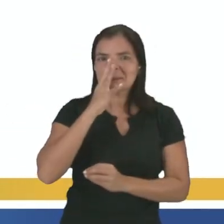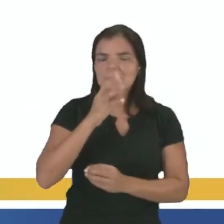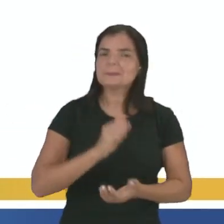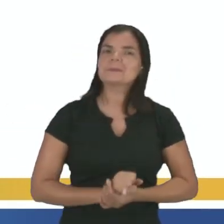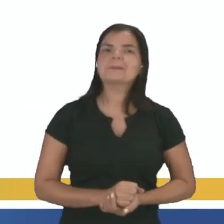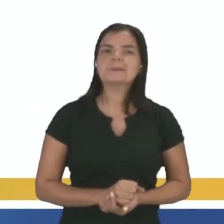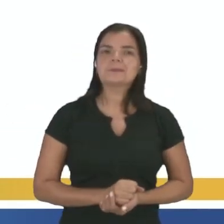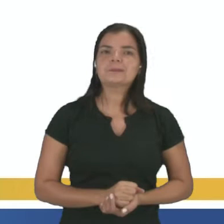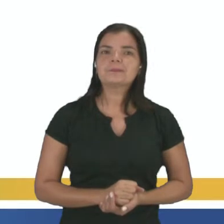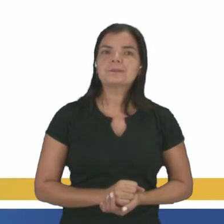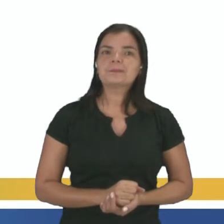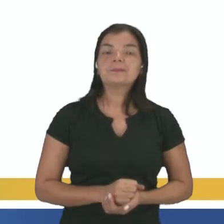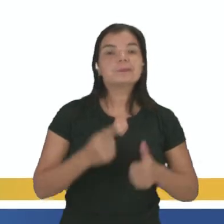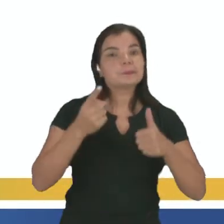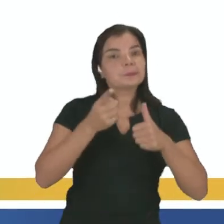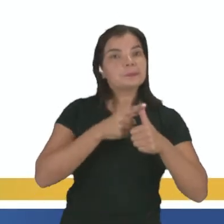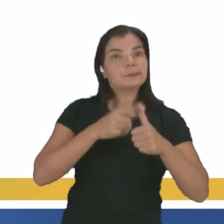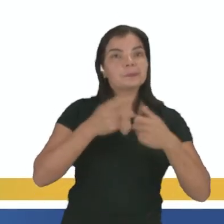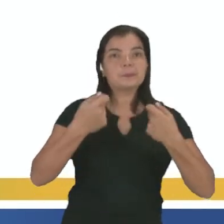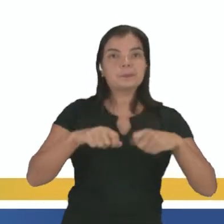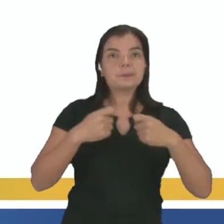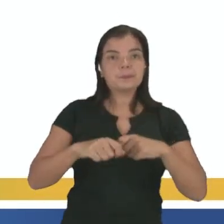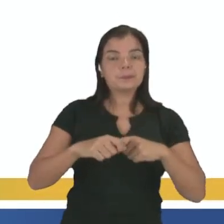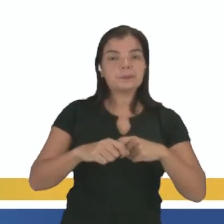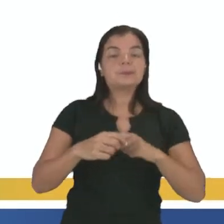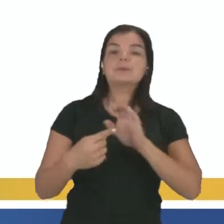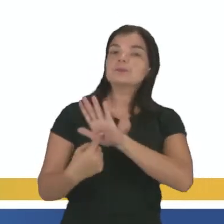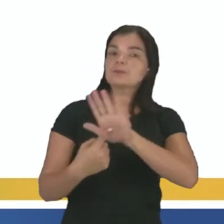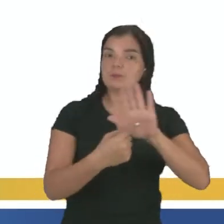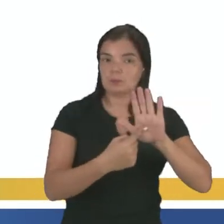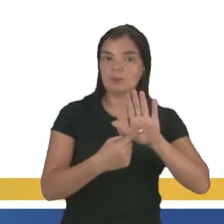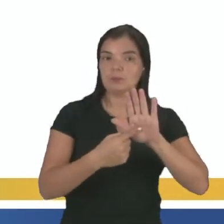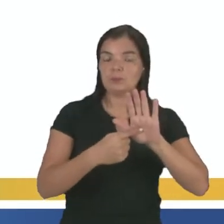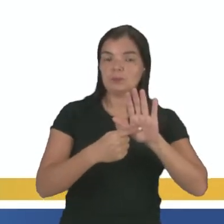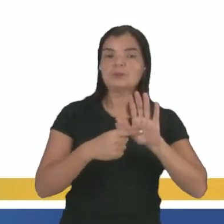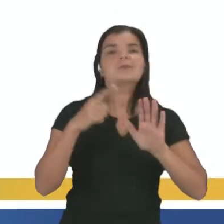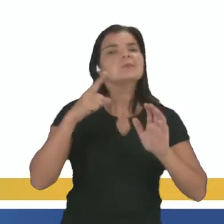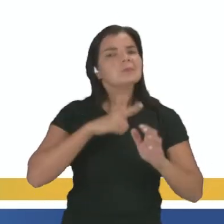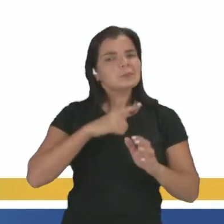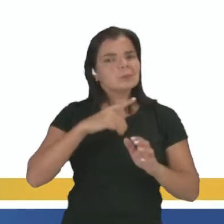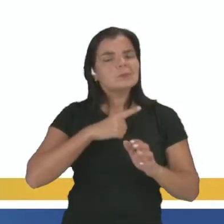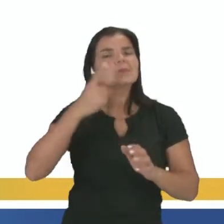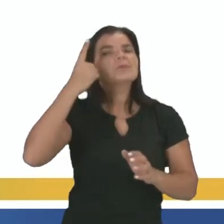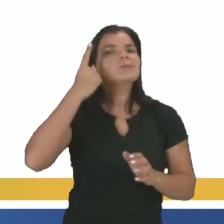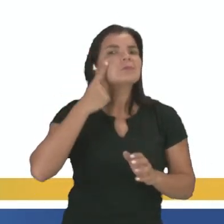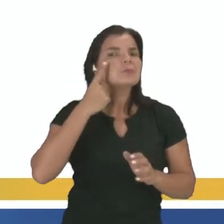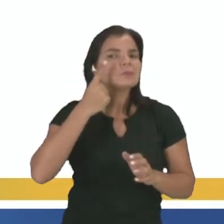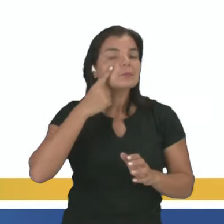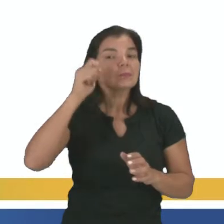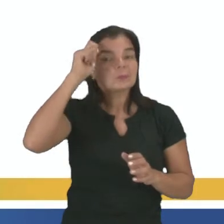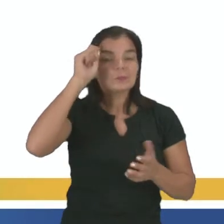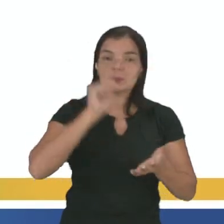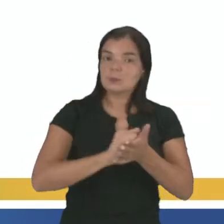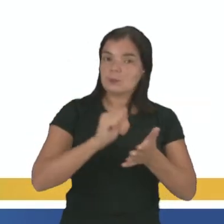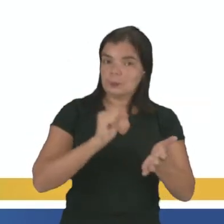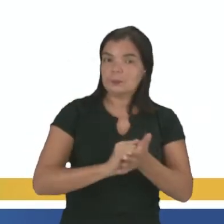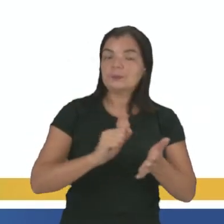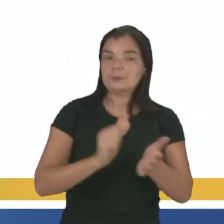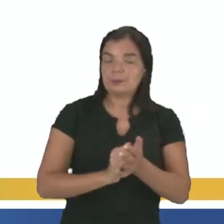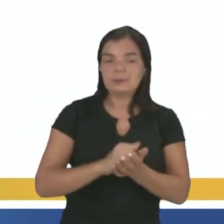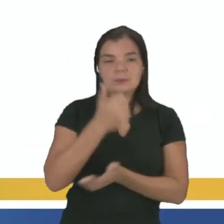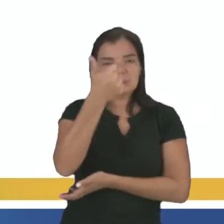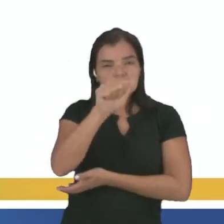comigo. Precisa de se ter uma identificação, ou seja, você tem que identificar a obra que você